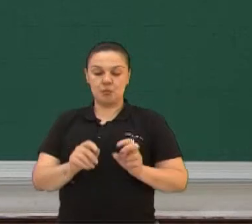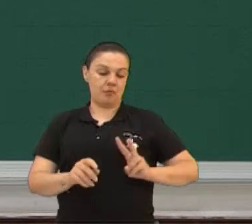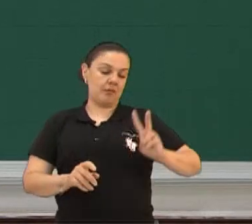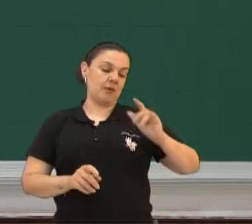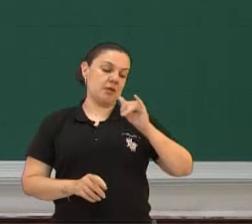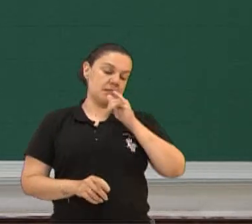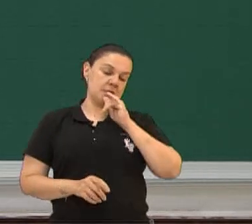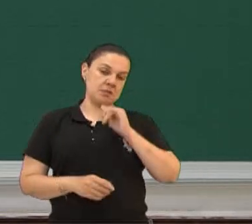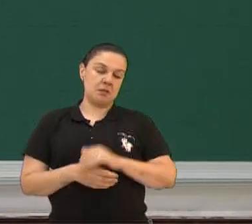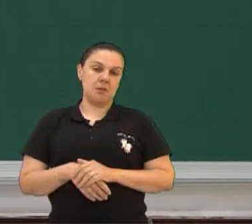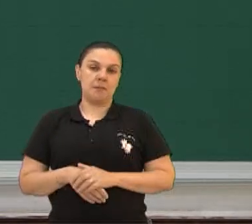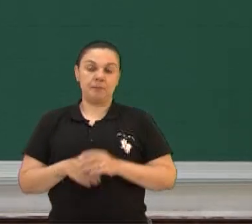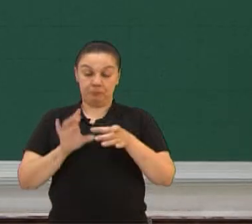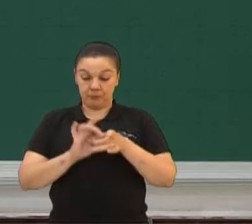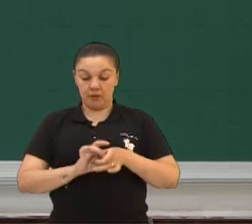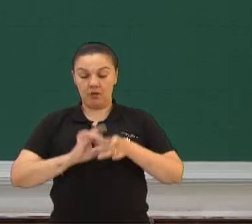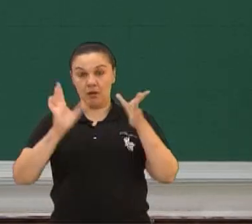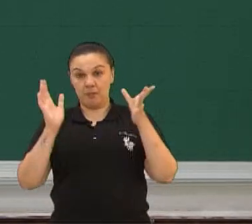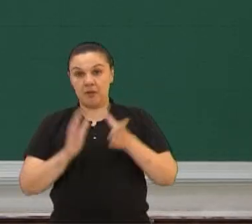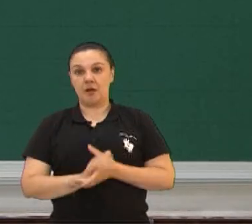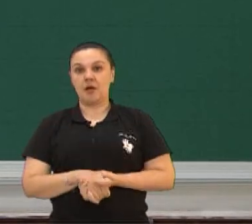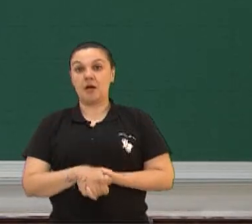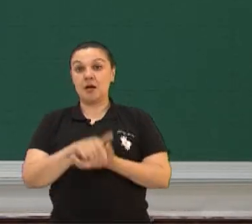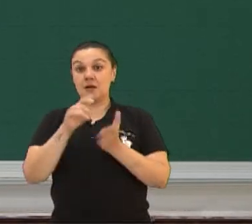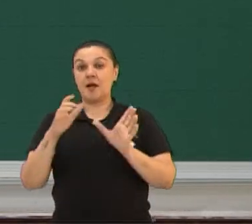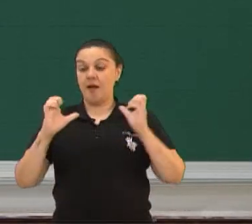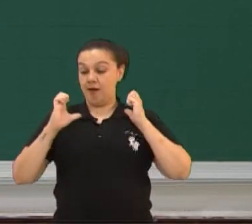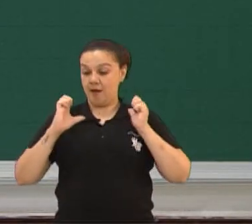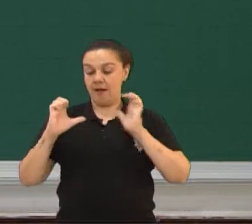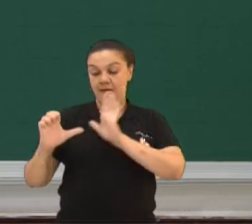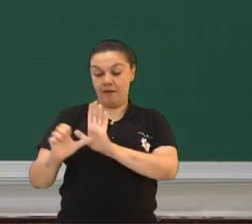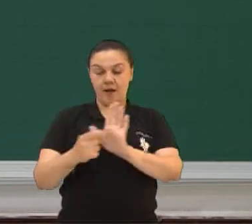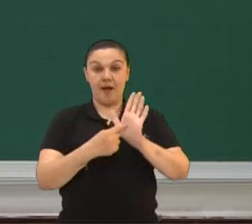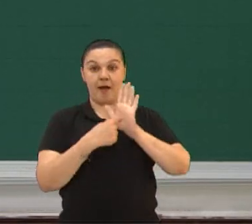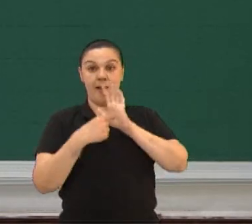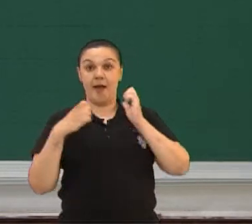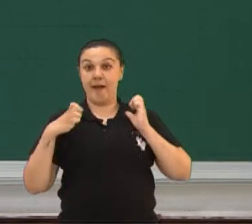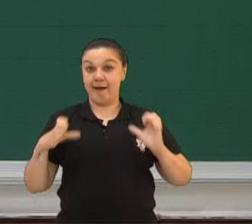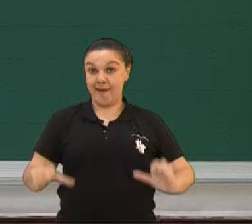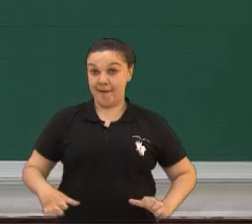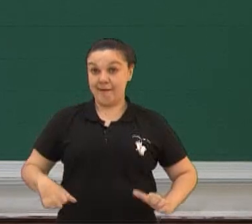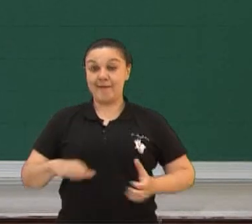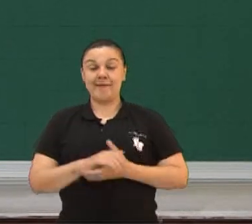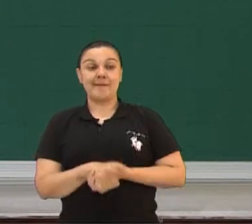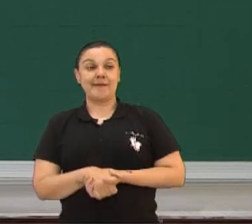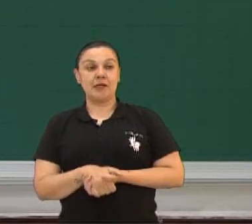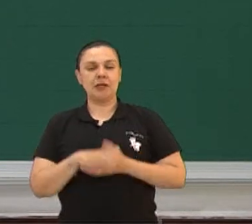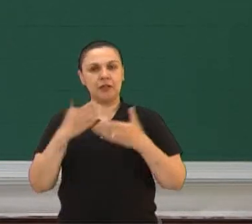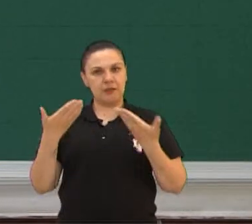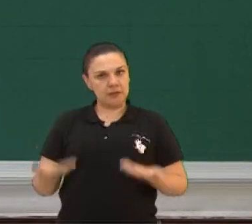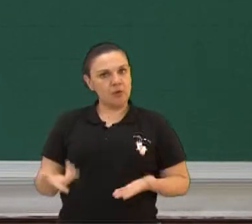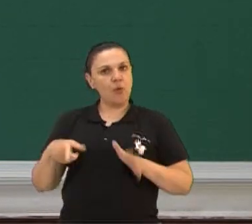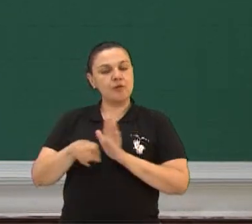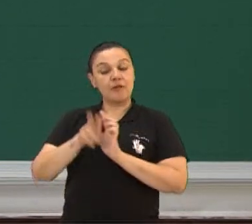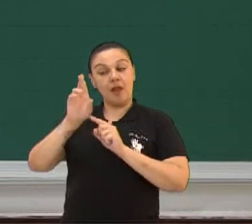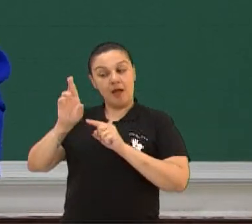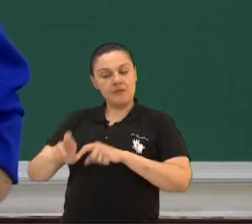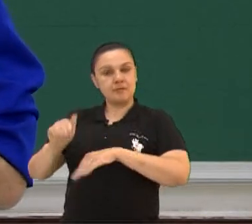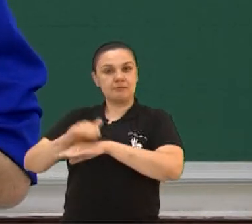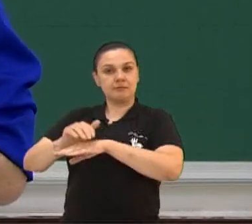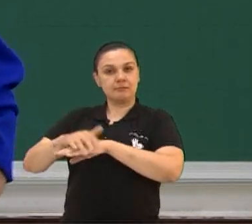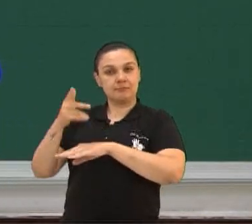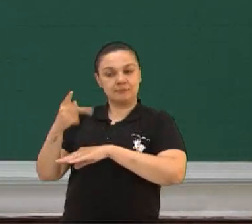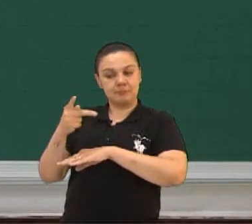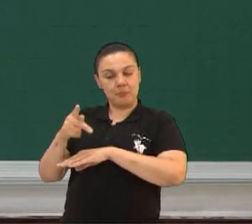como, por exemplo, a liberdade, o papel da ética dentro da técnica. Então, quando a gente fala em razão instrumental, nós